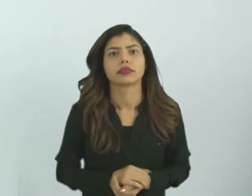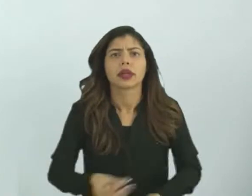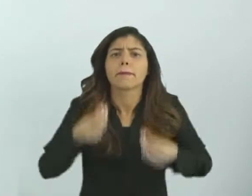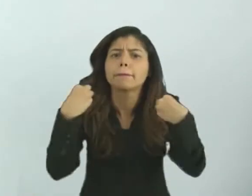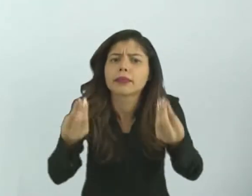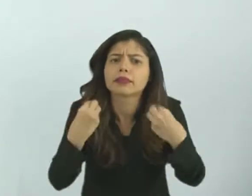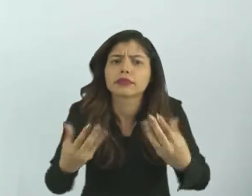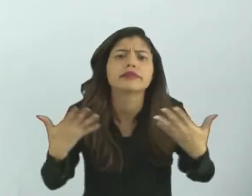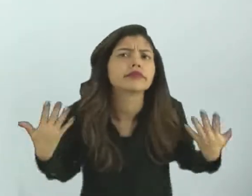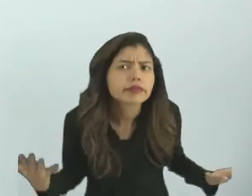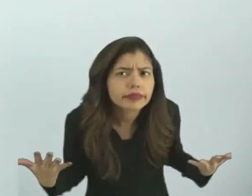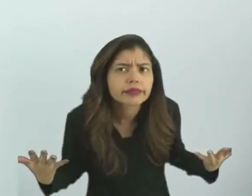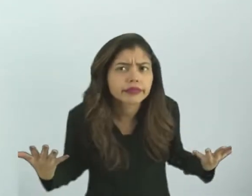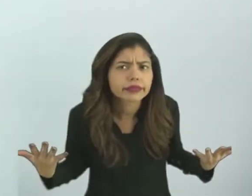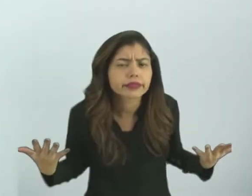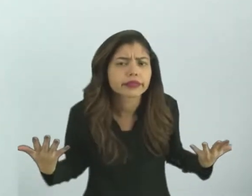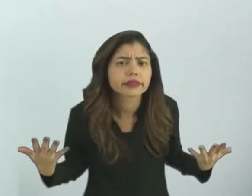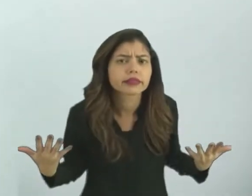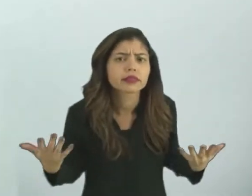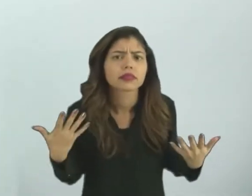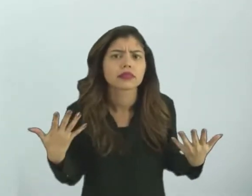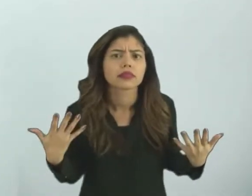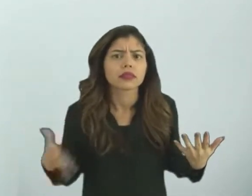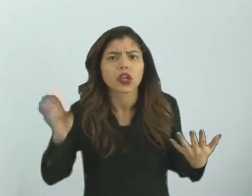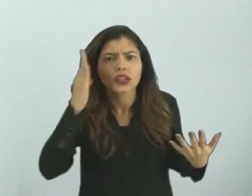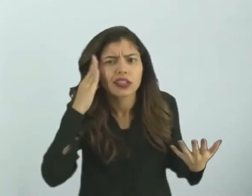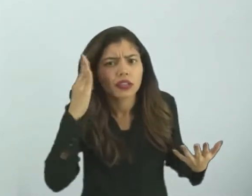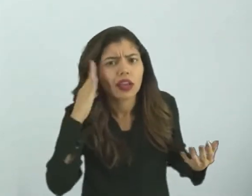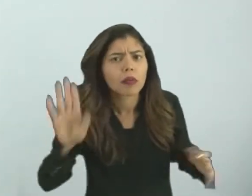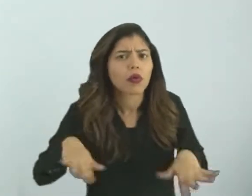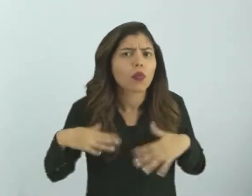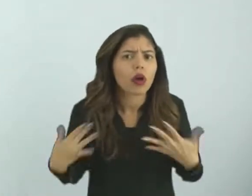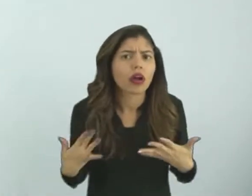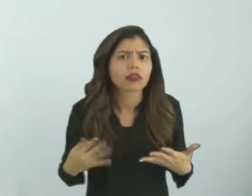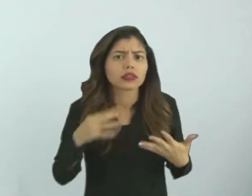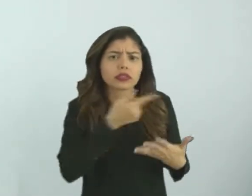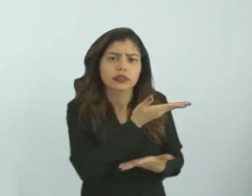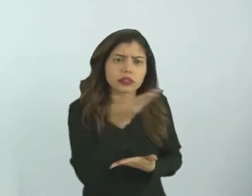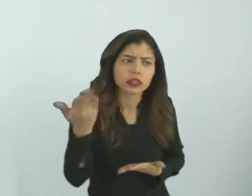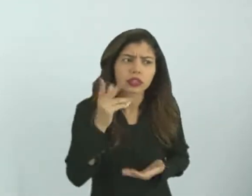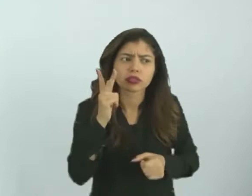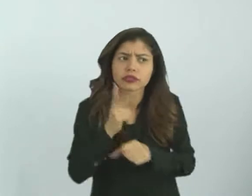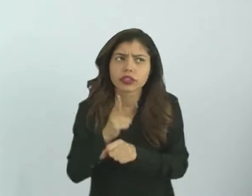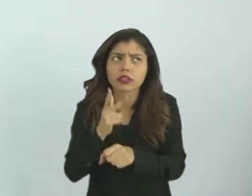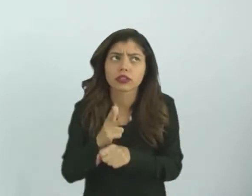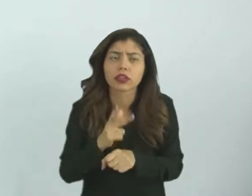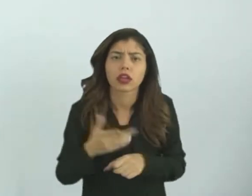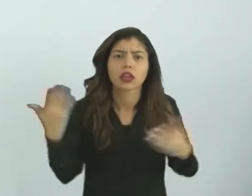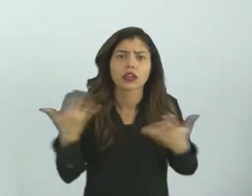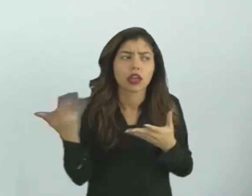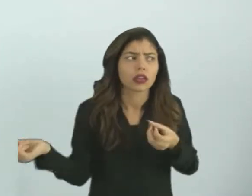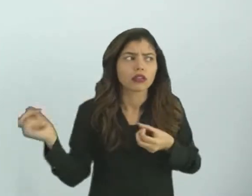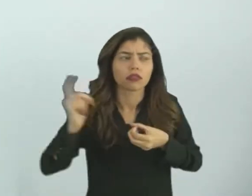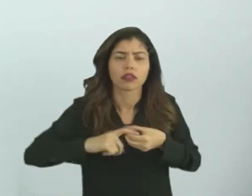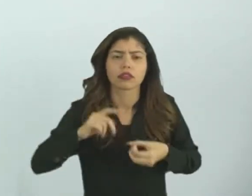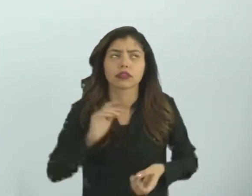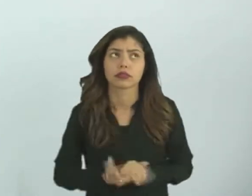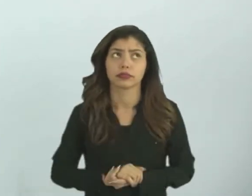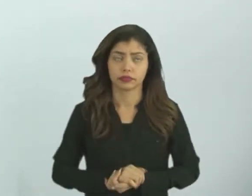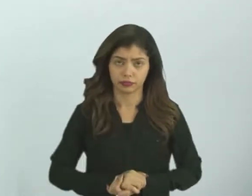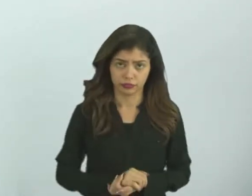ele serve, né? A gente vai ver qual vai ser o entendimento de vocês diante desse vídeo e já a gente retorna. Vamos